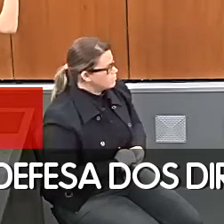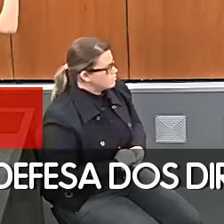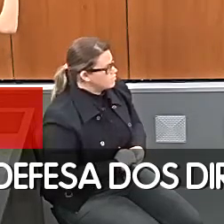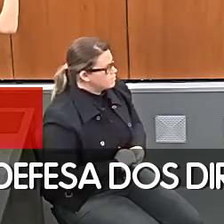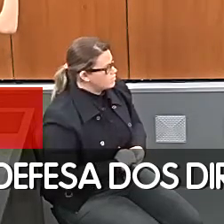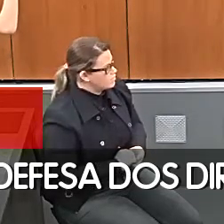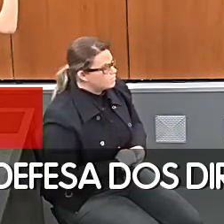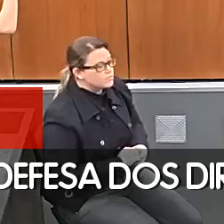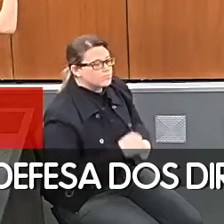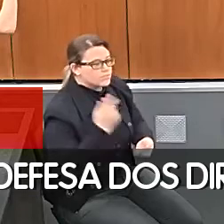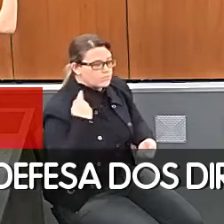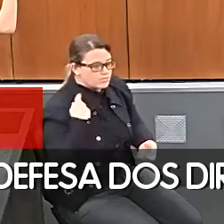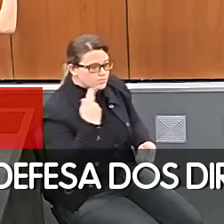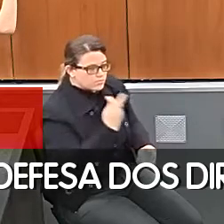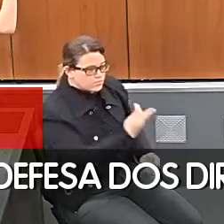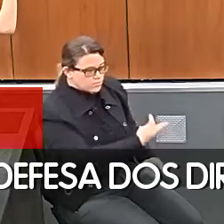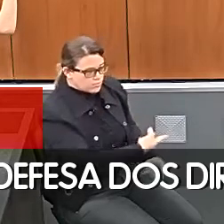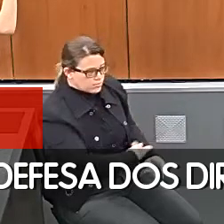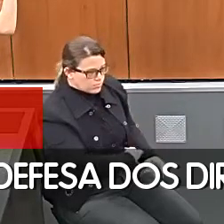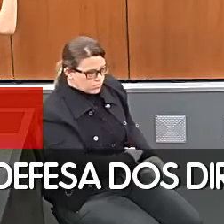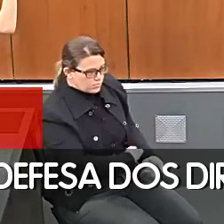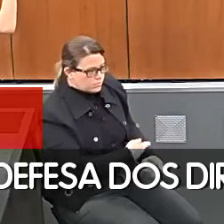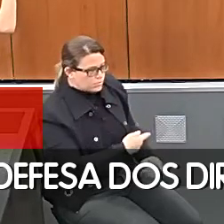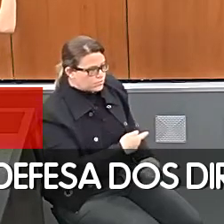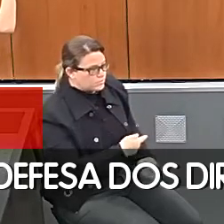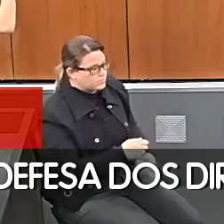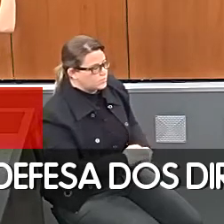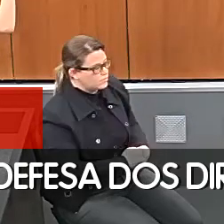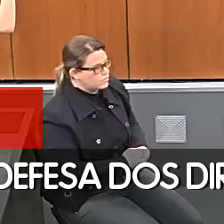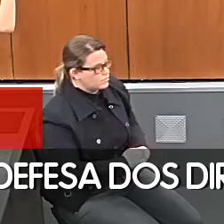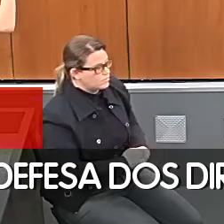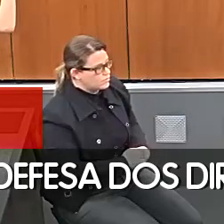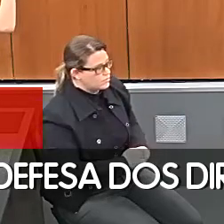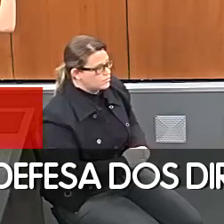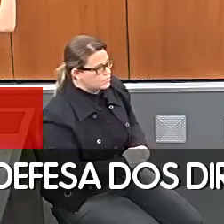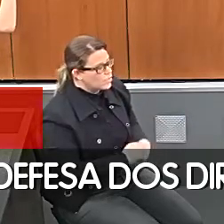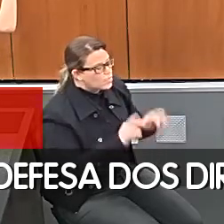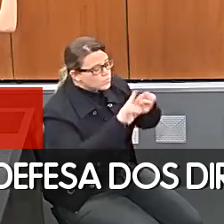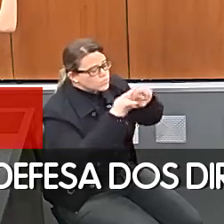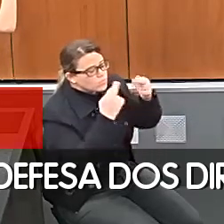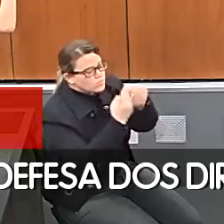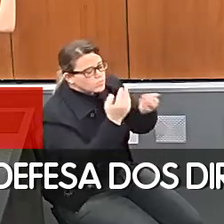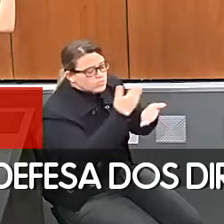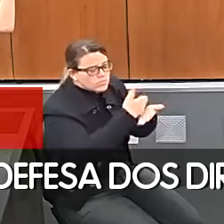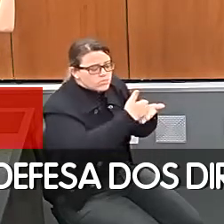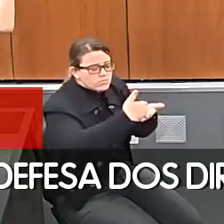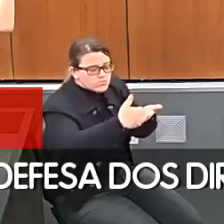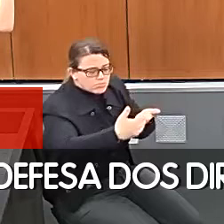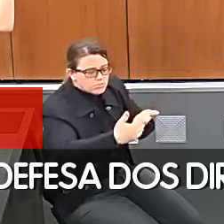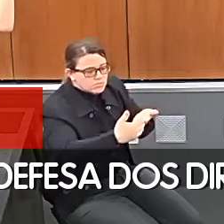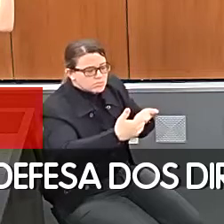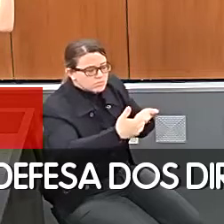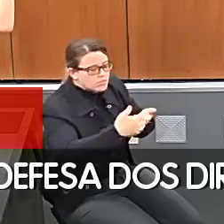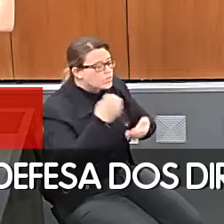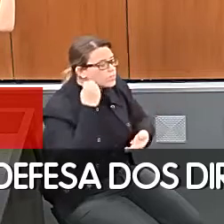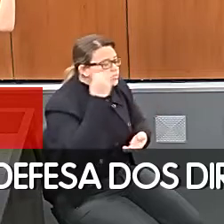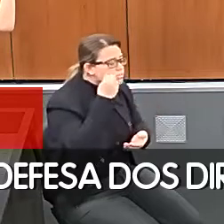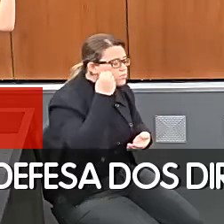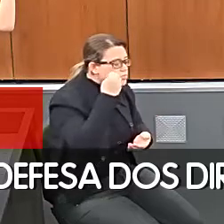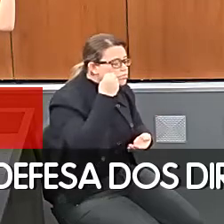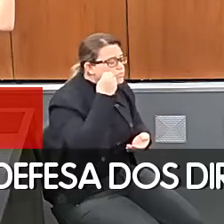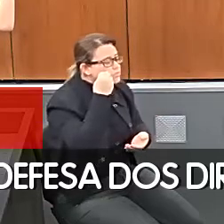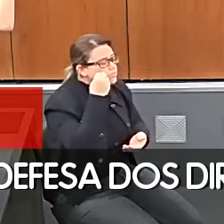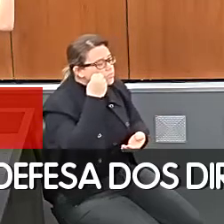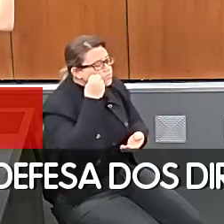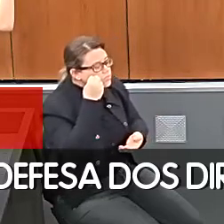devolver a presidência, a palavra ao presidente, para ele conduzir essa reunião com a experiência, com a habilidade que ele